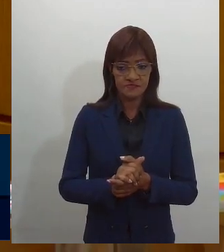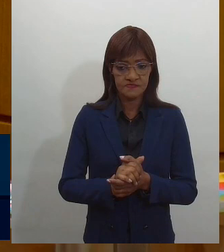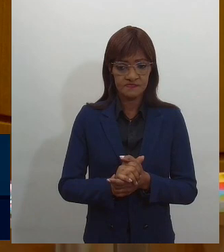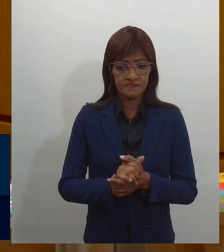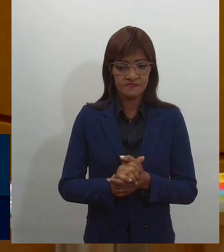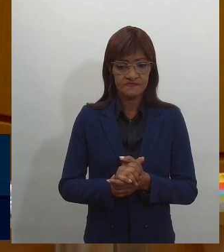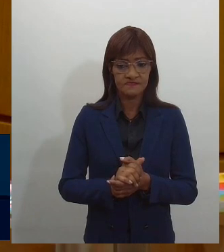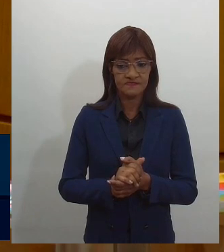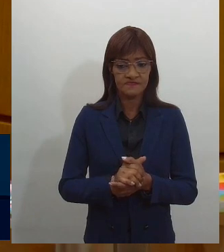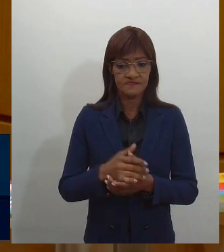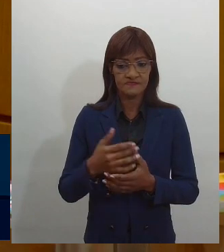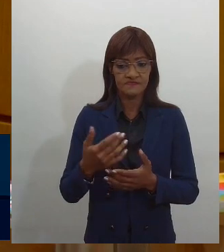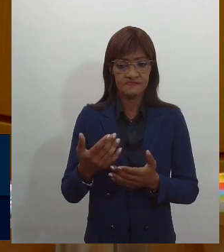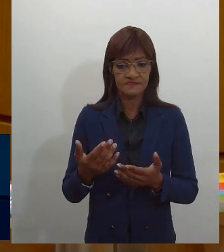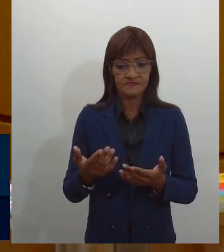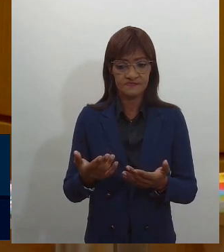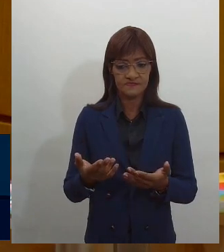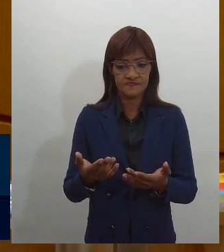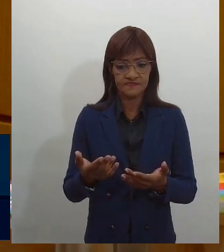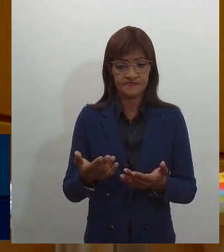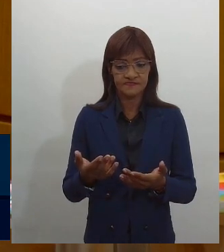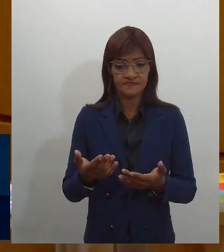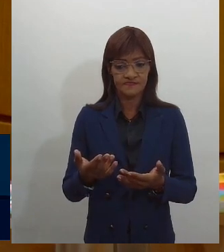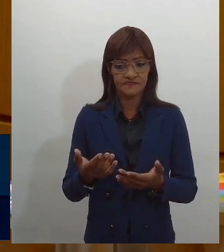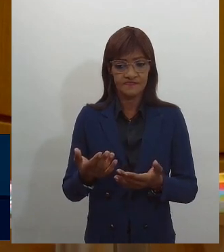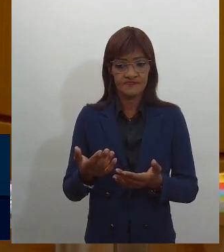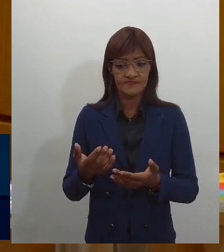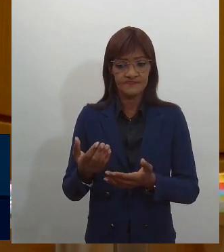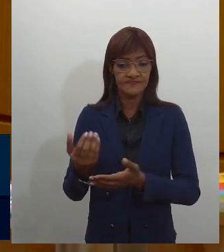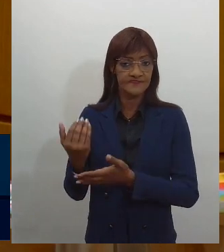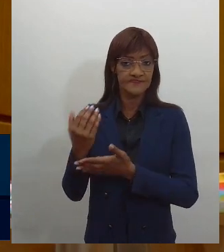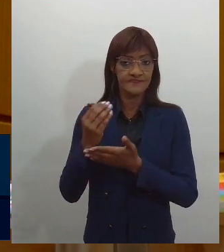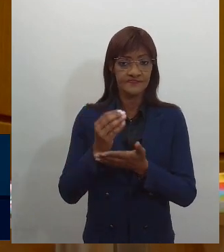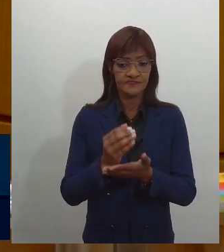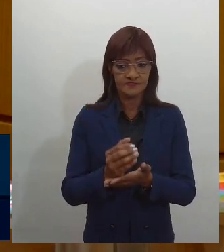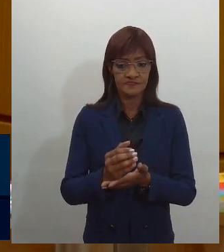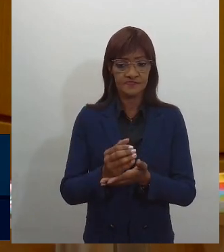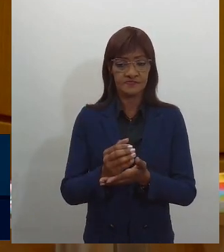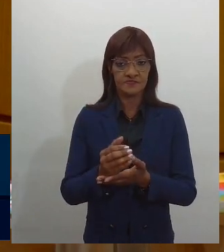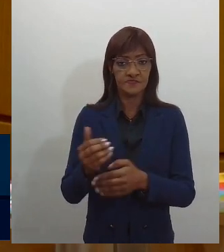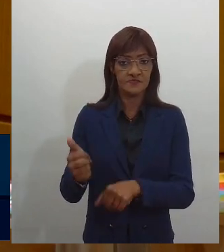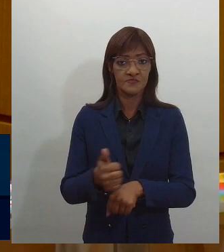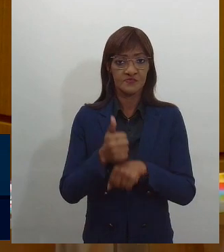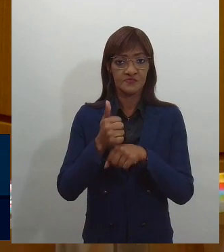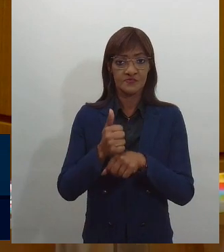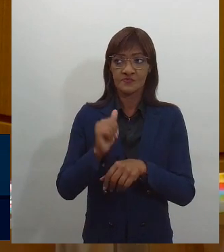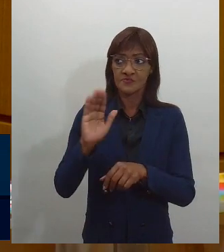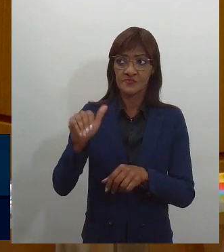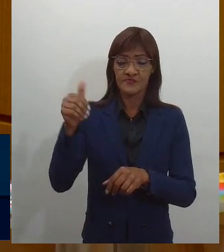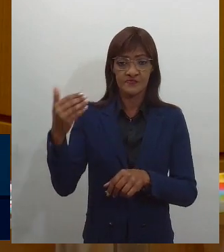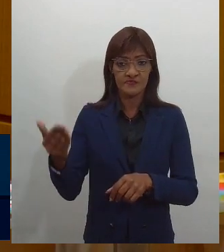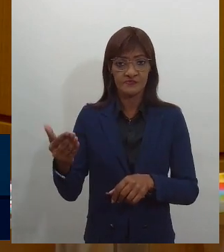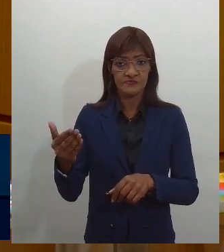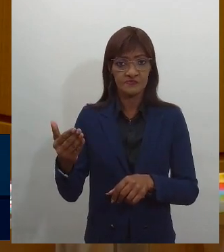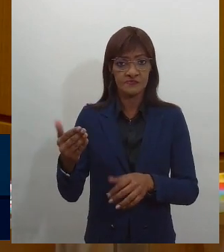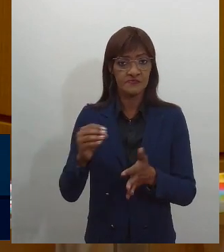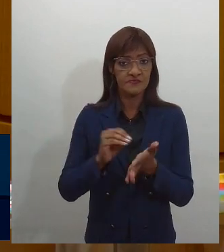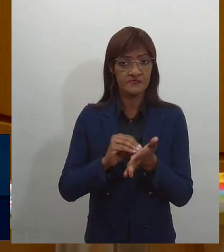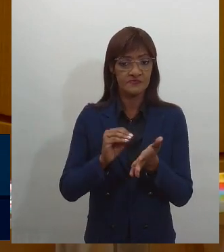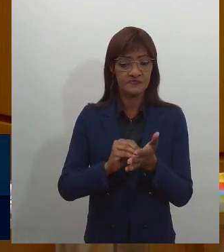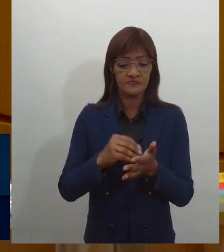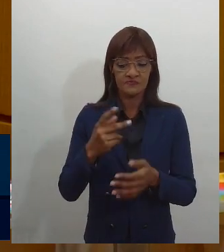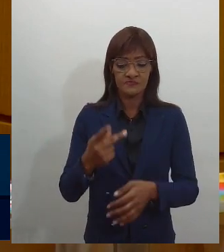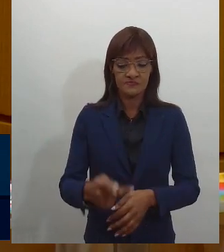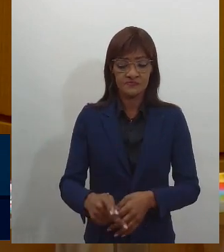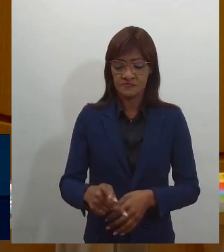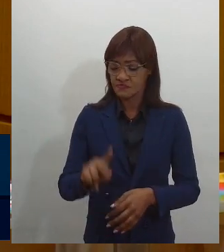somente em grandes artistas nacionais, valorize a cultura sergipana, pague